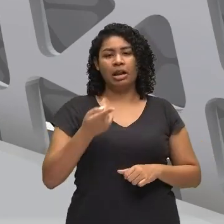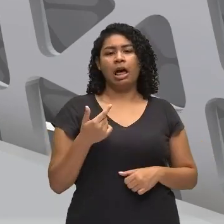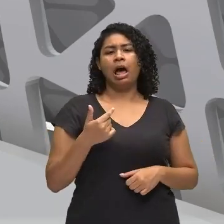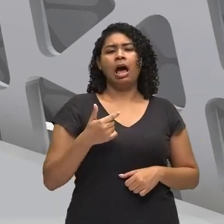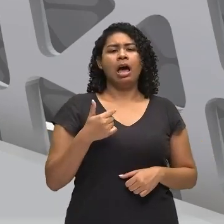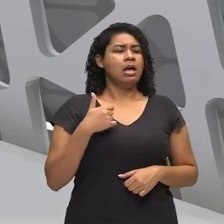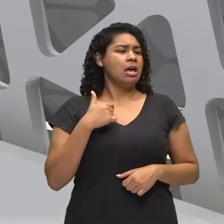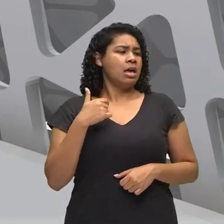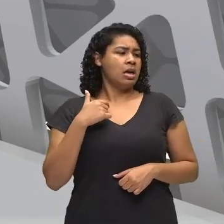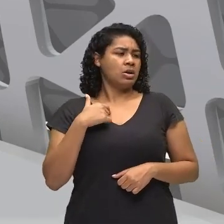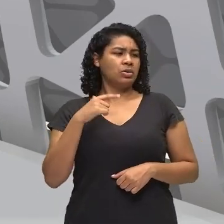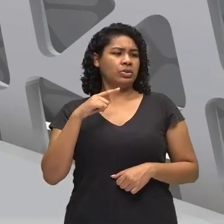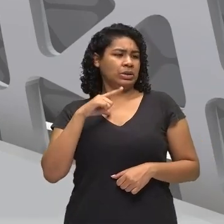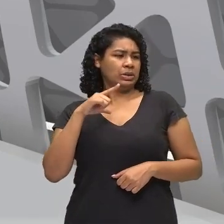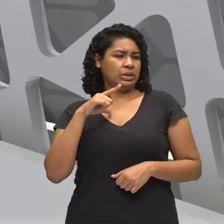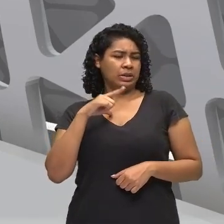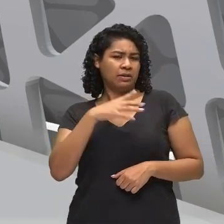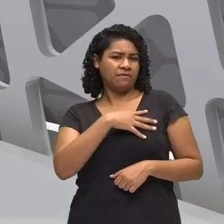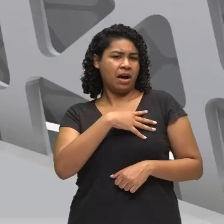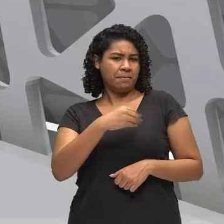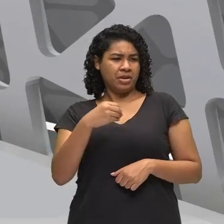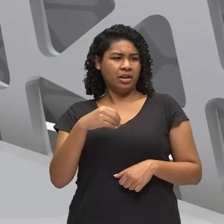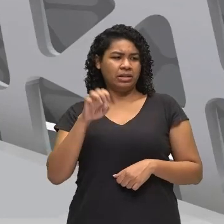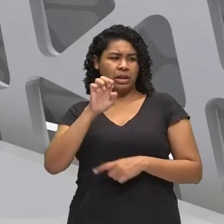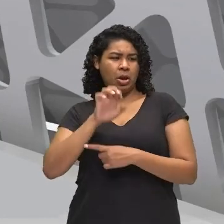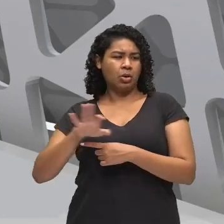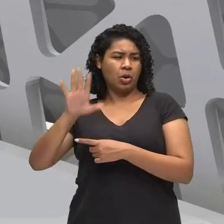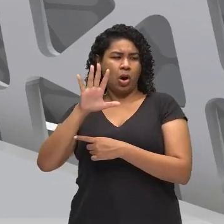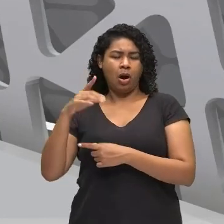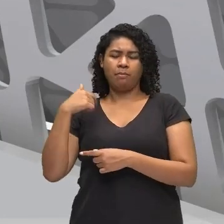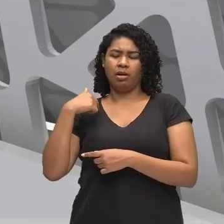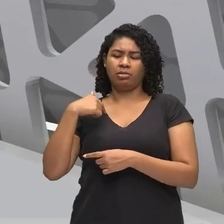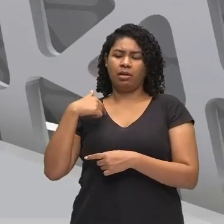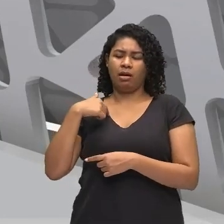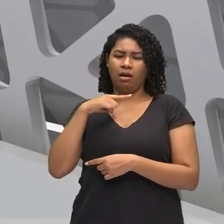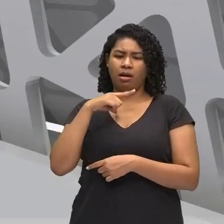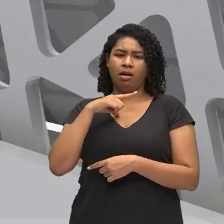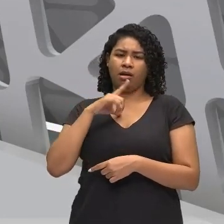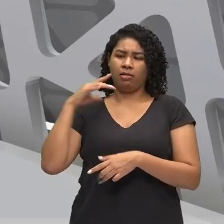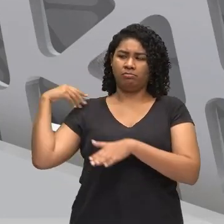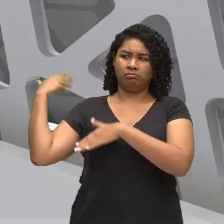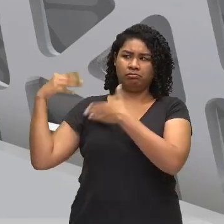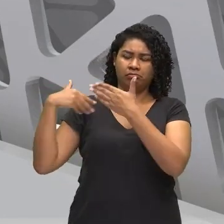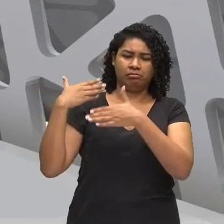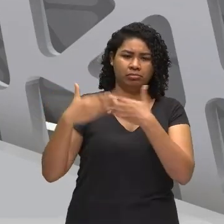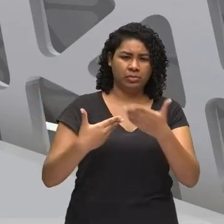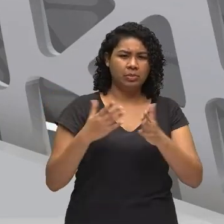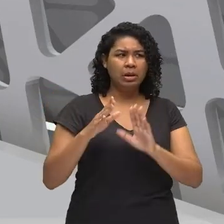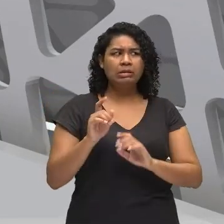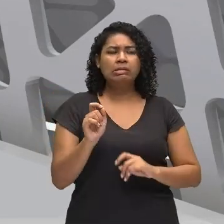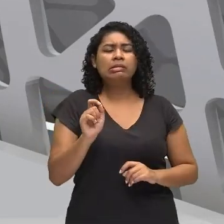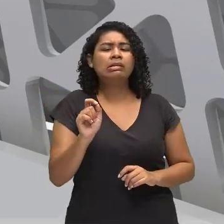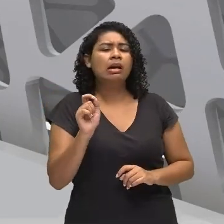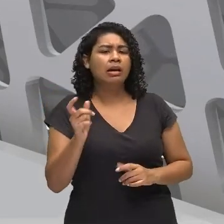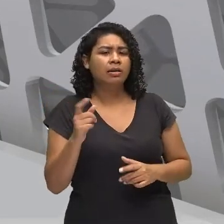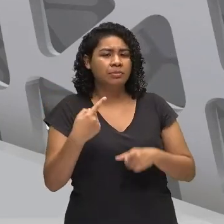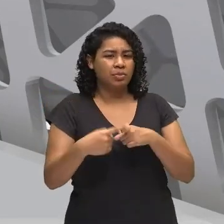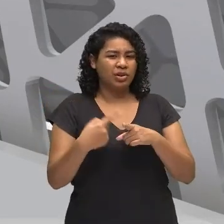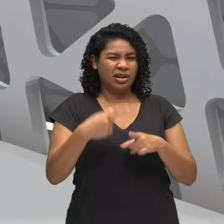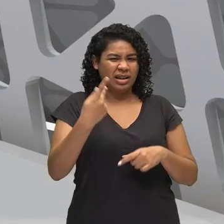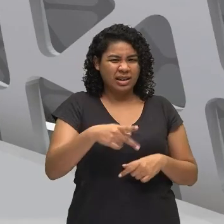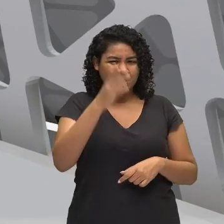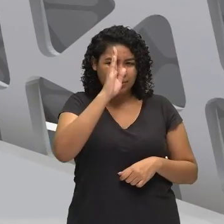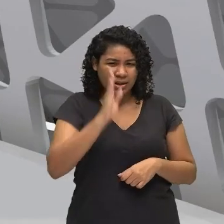ah, sou descendente de europeu. Mas tá, mas de quem você é descendente de fato? E sem falar que aqui no nosso Brasil, dificilmente você vai